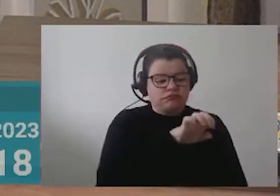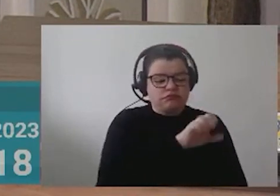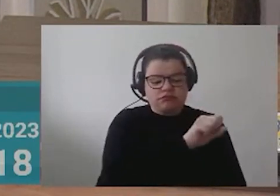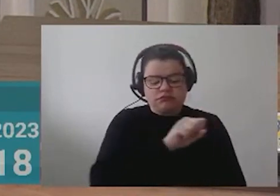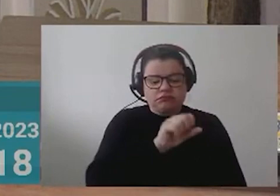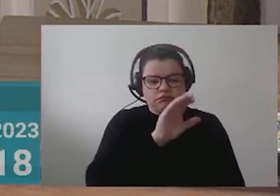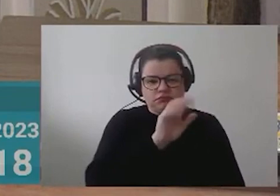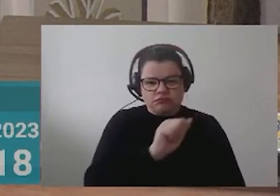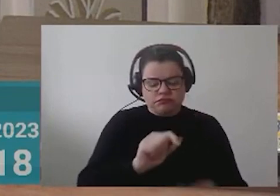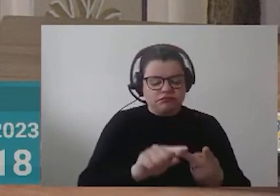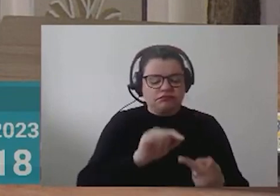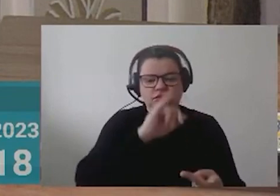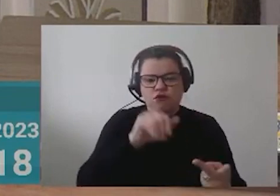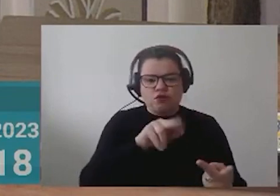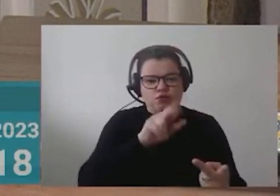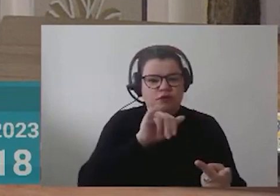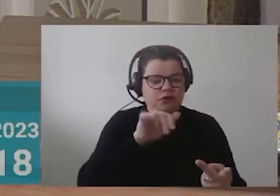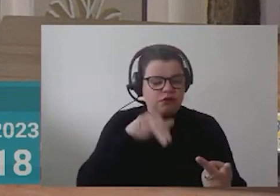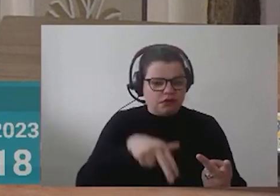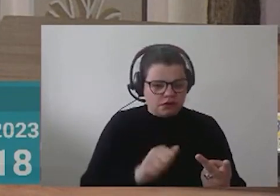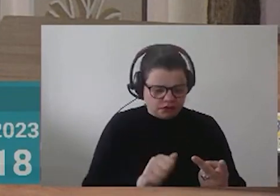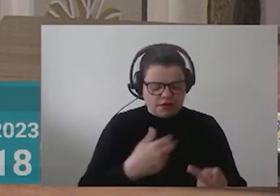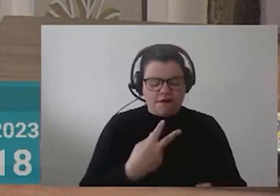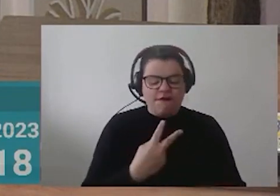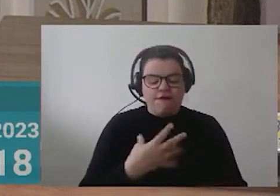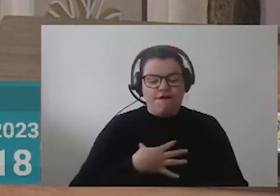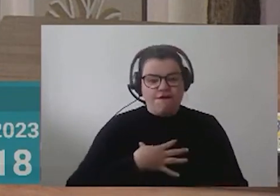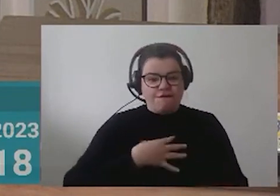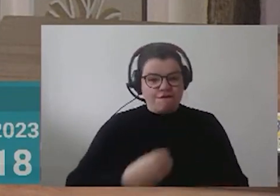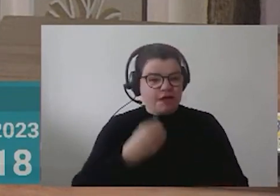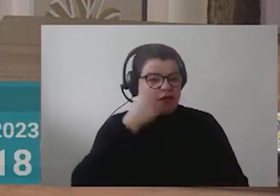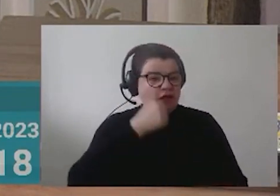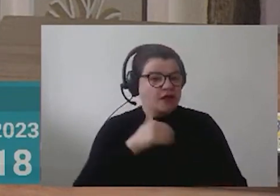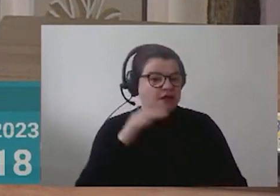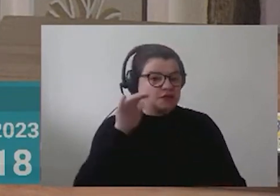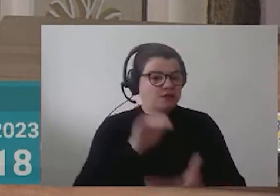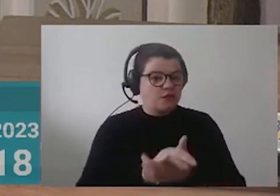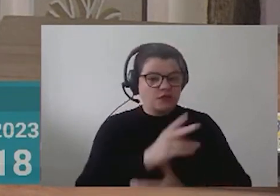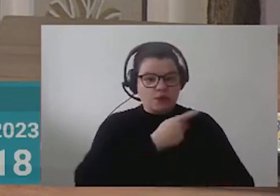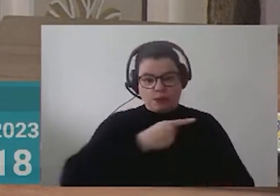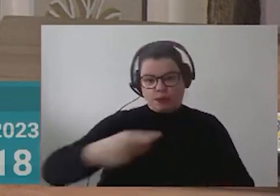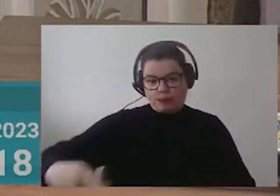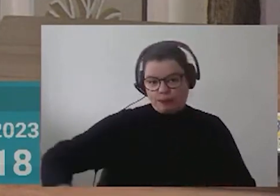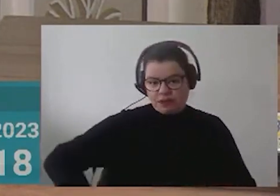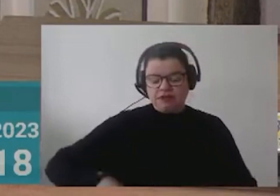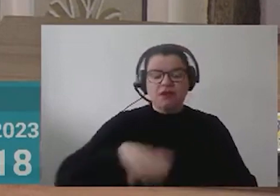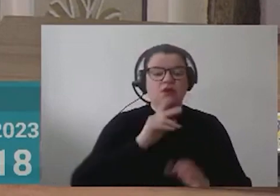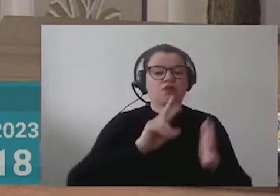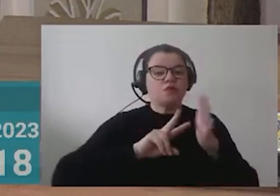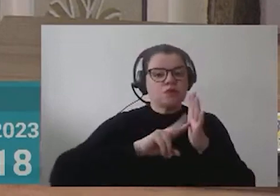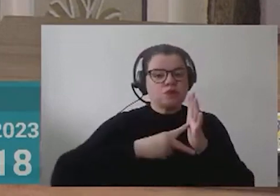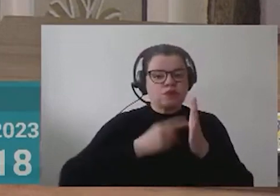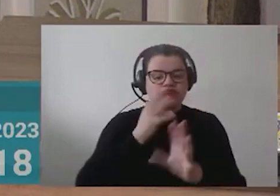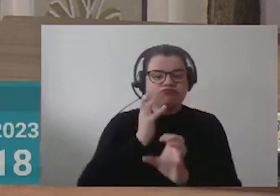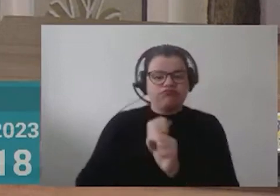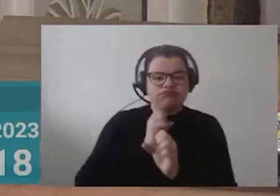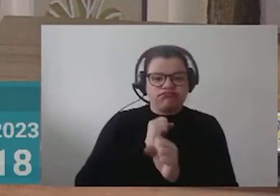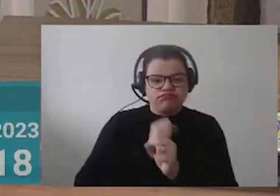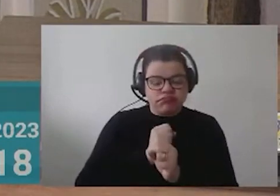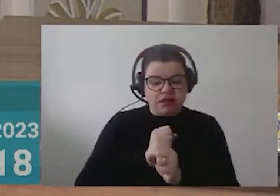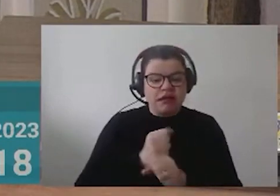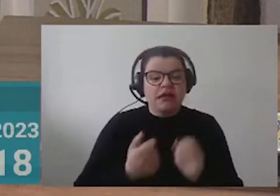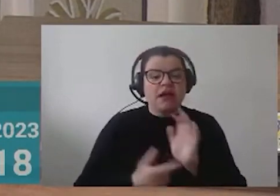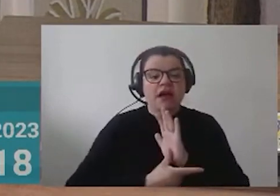e Lígia Saraiva, filhas e esposa do presidente do Sicontiba. Antes da gente fazer a nossa homenagem, eu gostaria de mostrar um